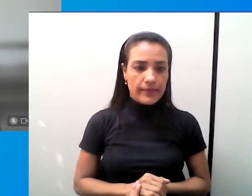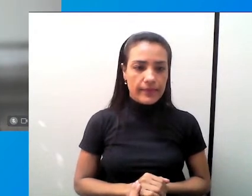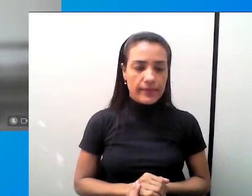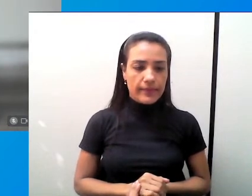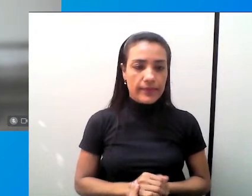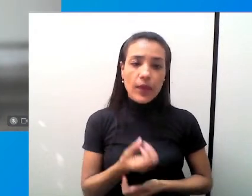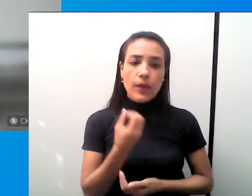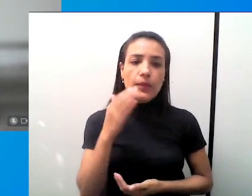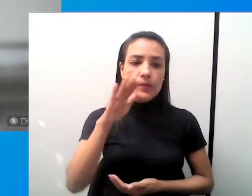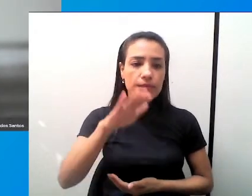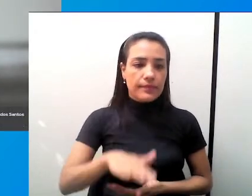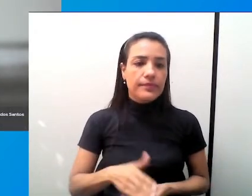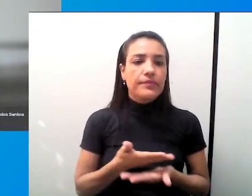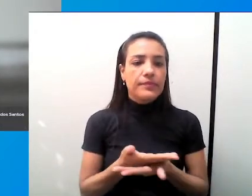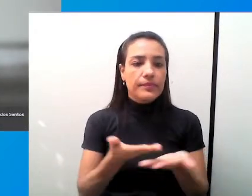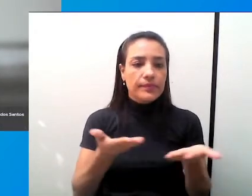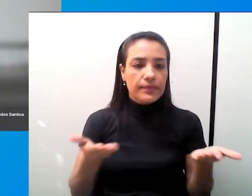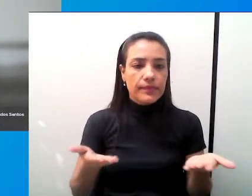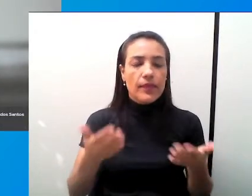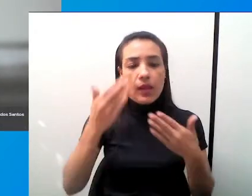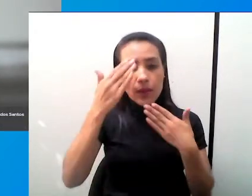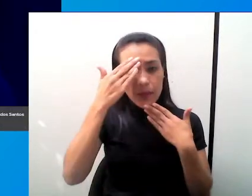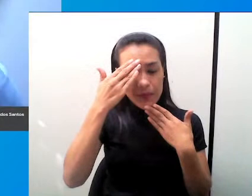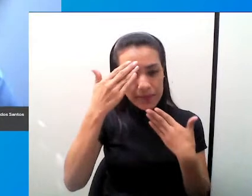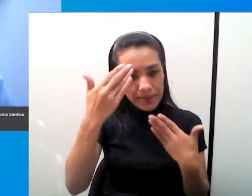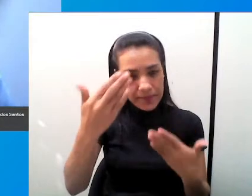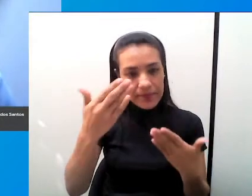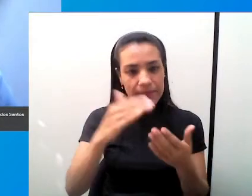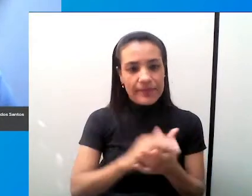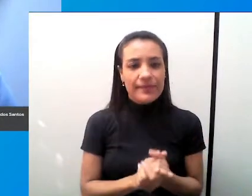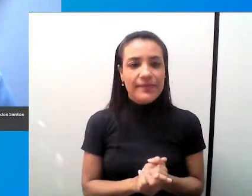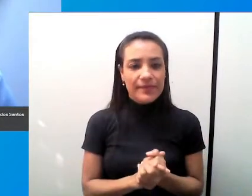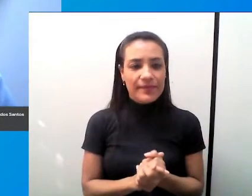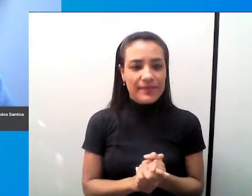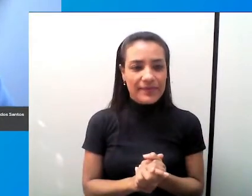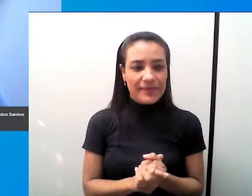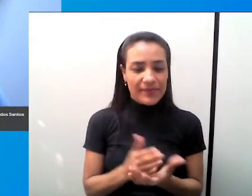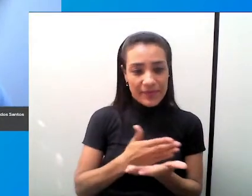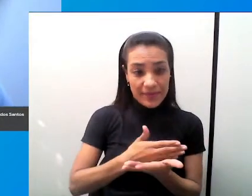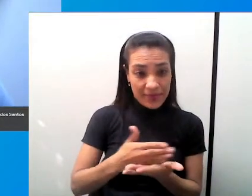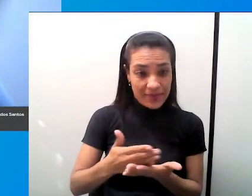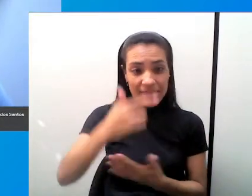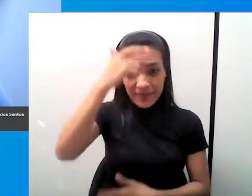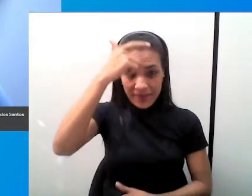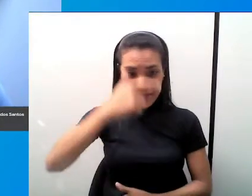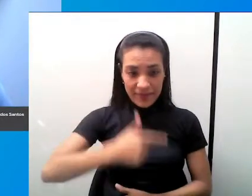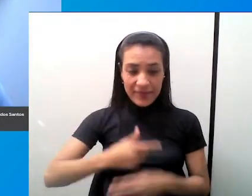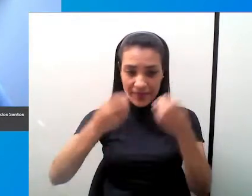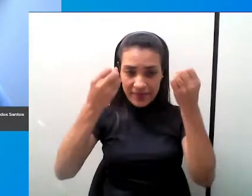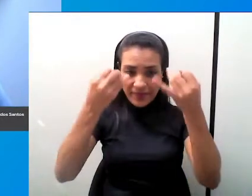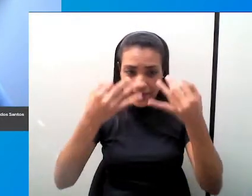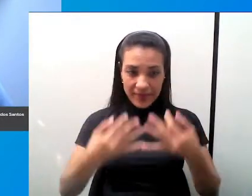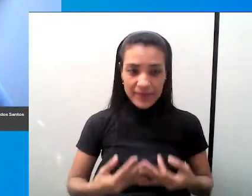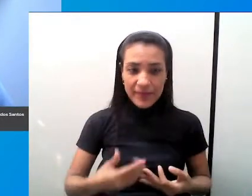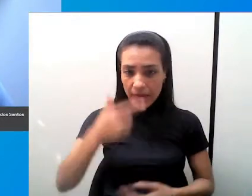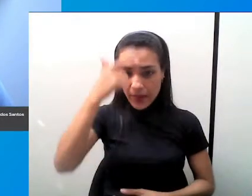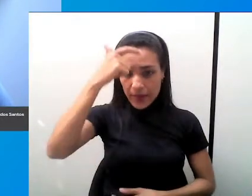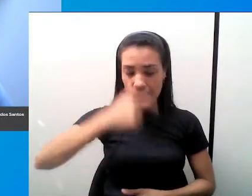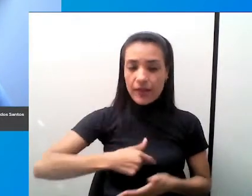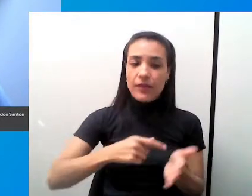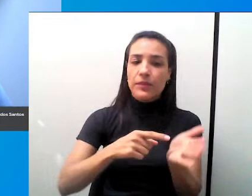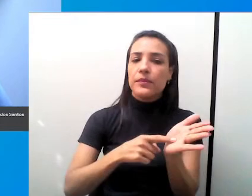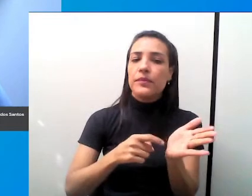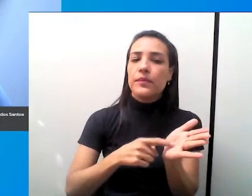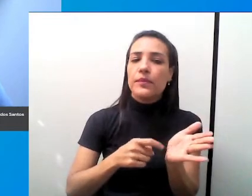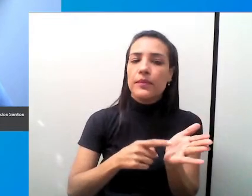Boa tarde, obrigado, Amélia. Eu vou logo iniciar com a minha audiodescrição. Eu sou branco, tenho